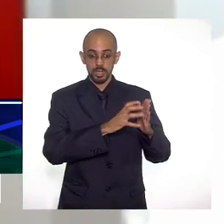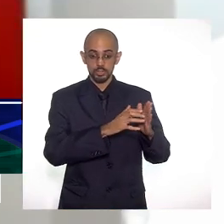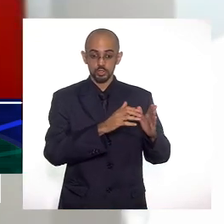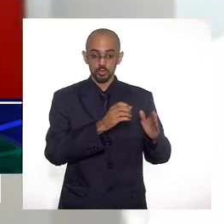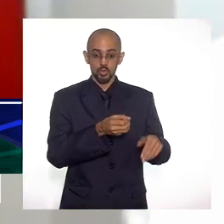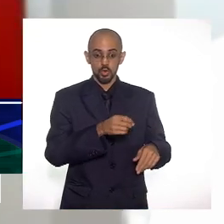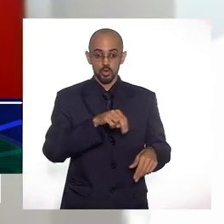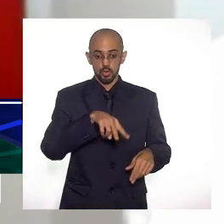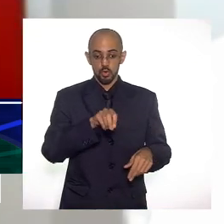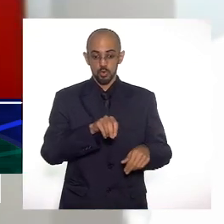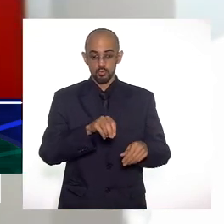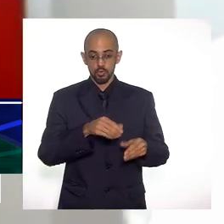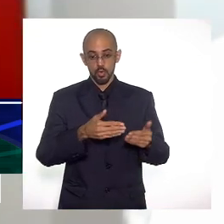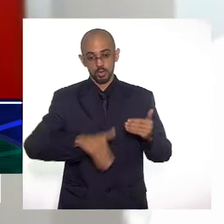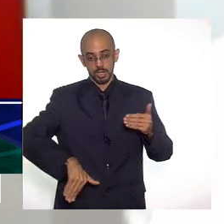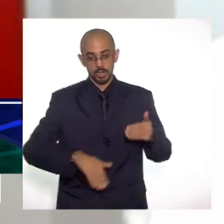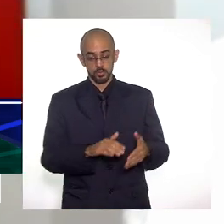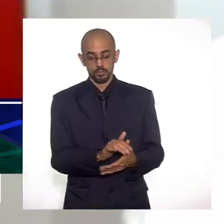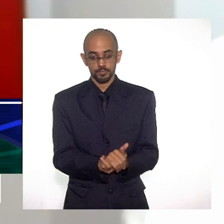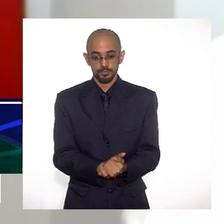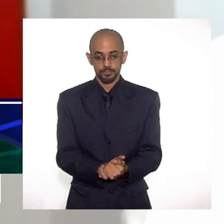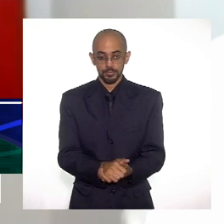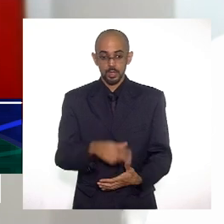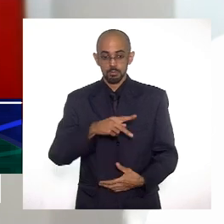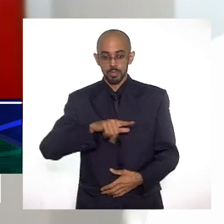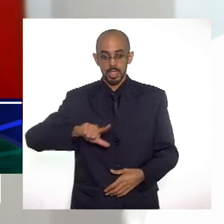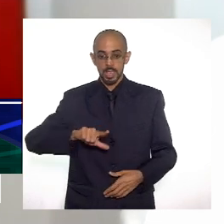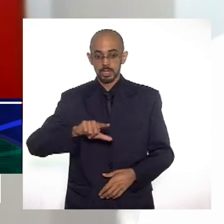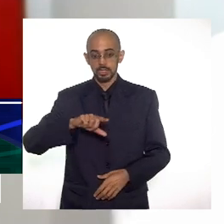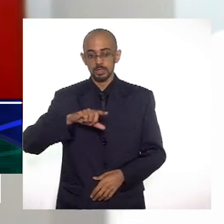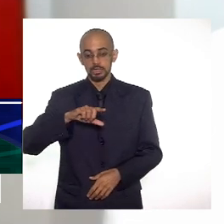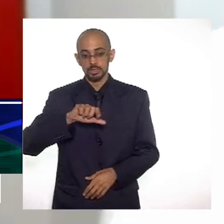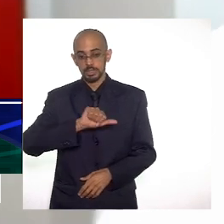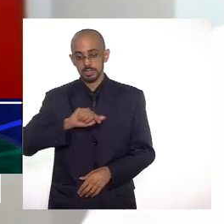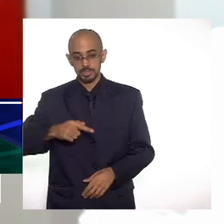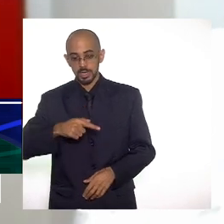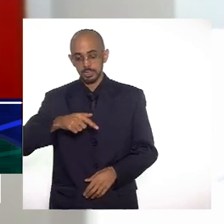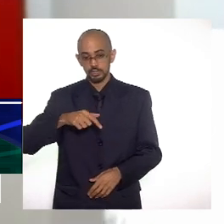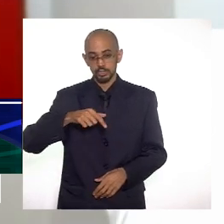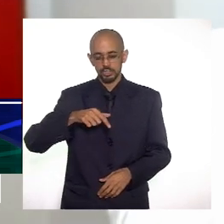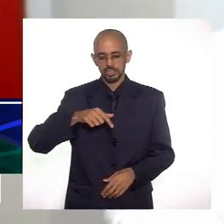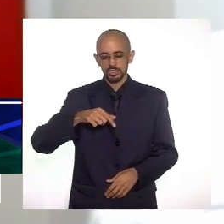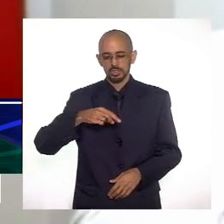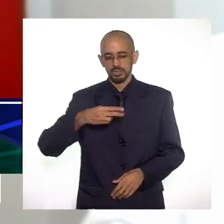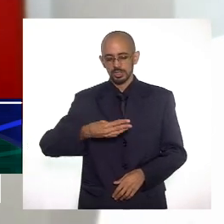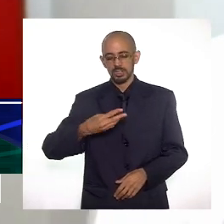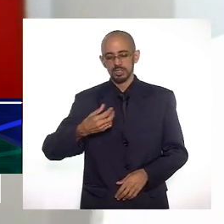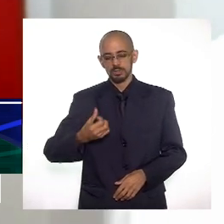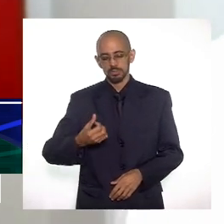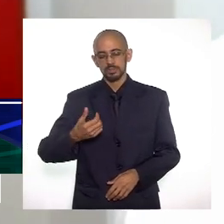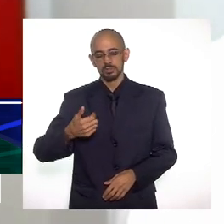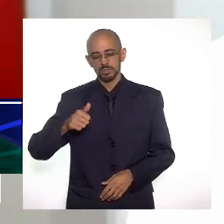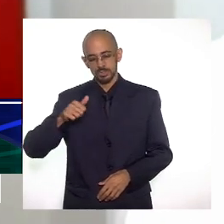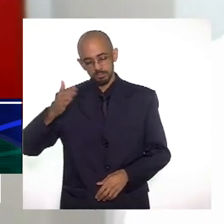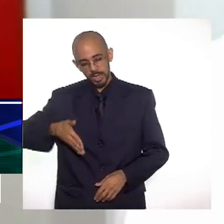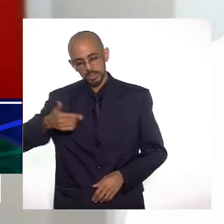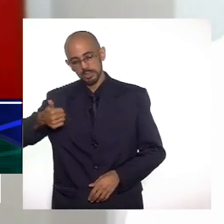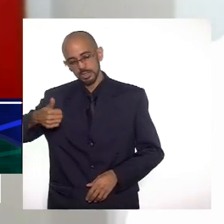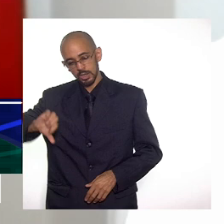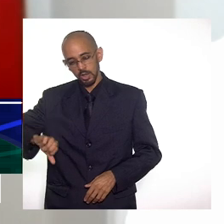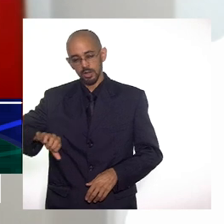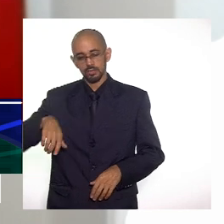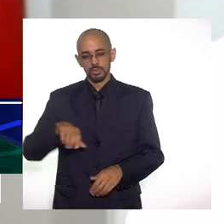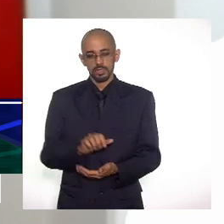regime de urgência, em discussão única, projeto de lei 1637/19, de autoria dos deputados Márcio Alberto, Rosenberg Reis, Carlos